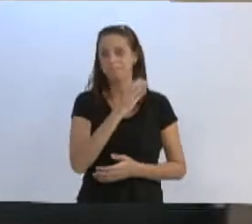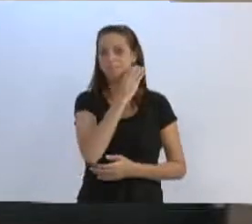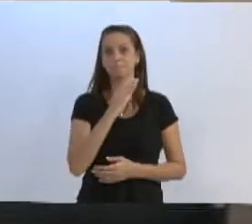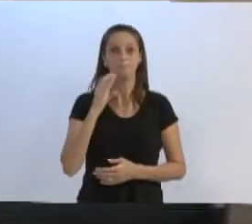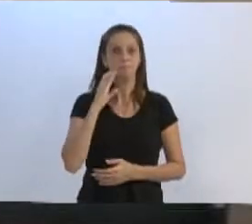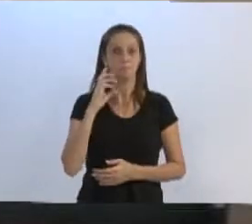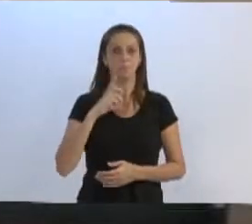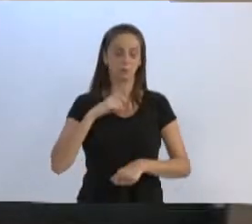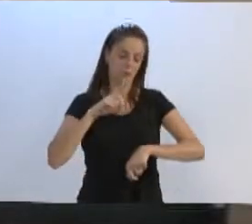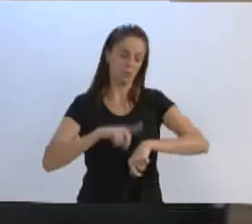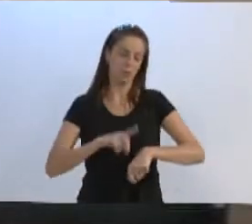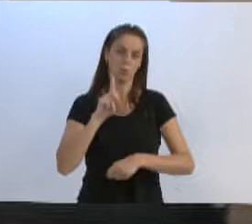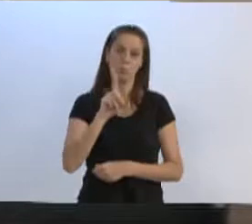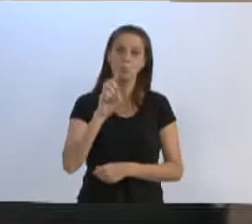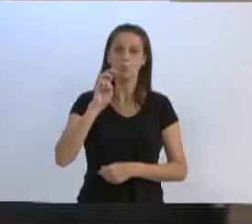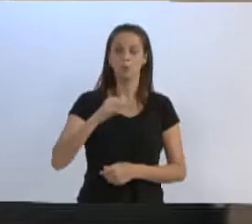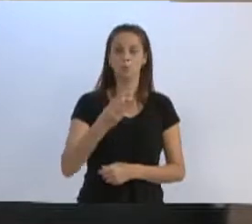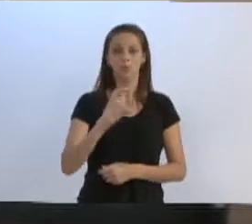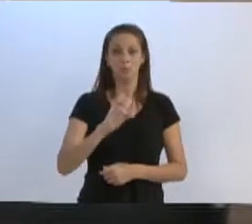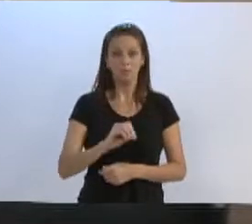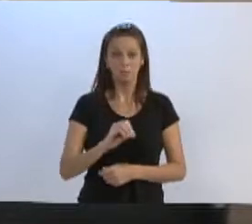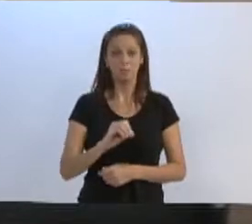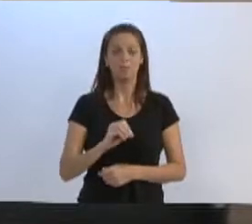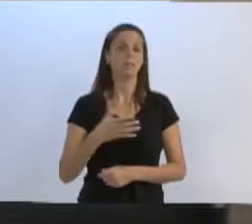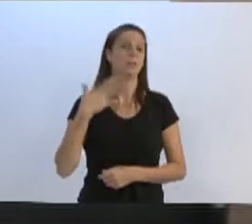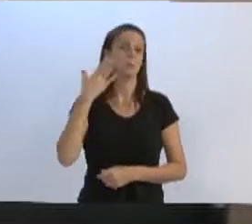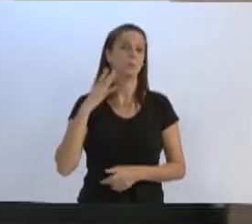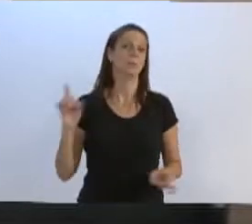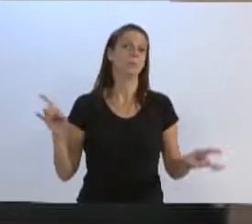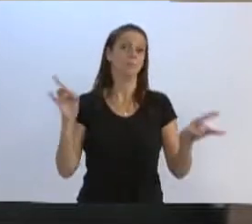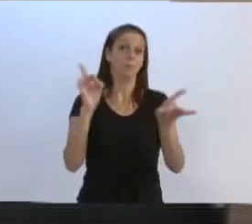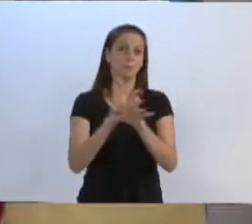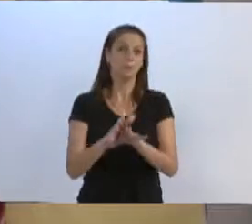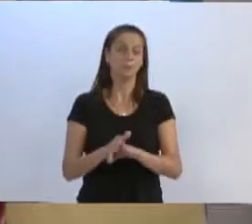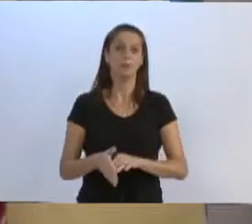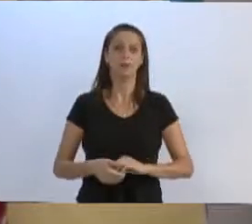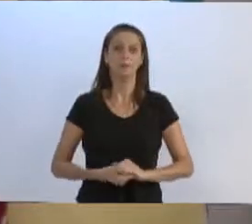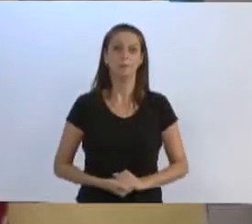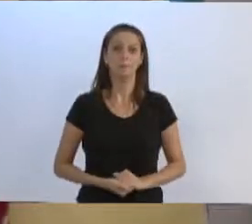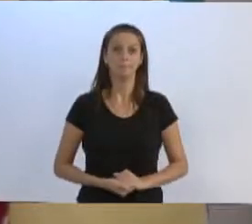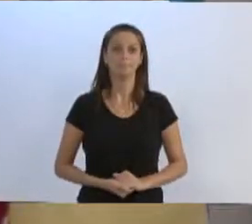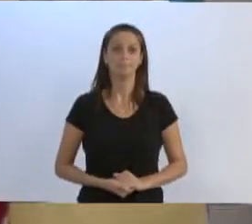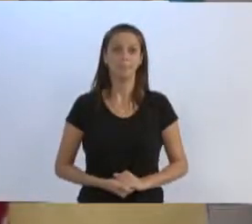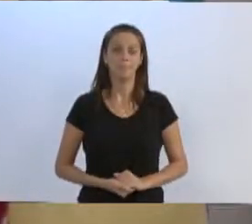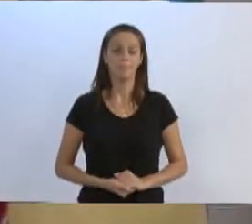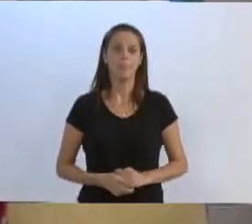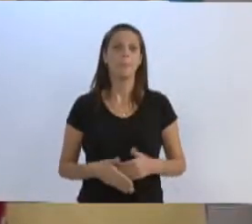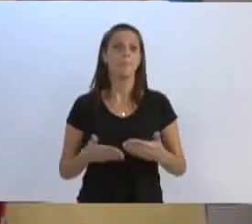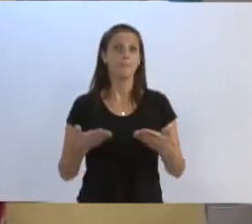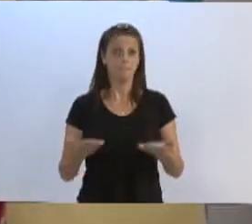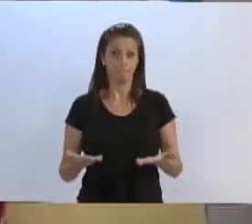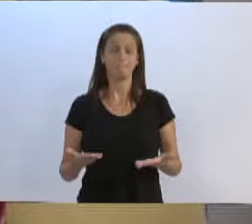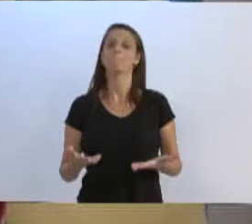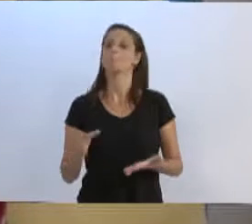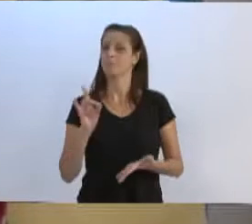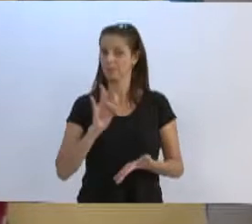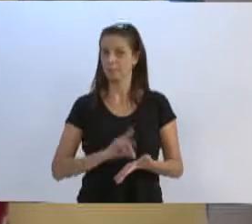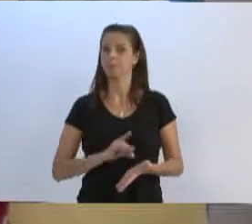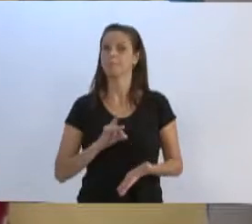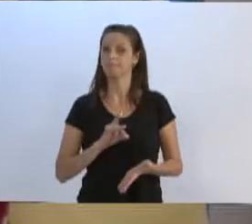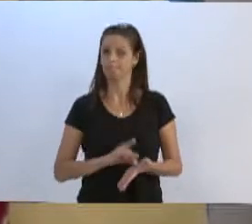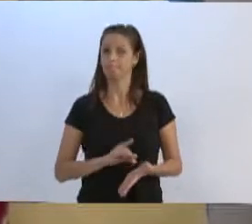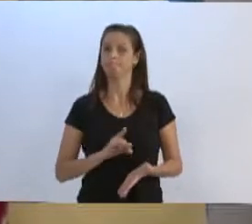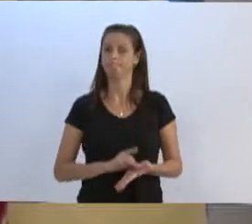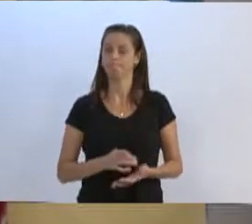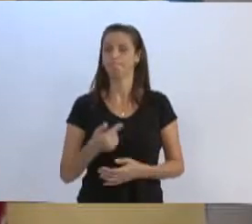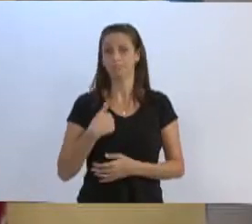função da parte para o seu término do seu pronunciamento. Obrigado, senhor presidente. Evidentemente que eu não